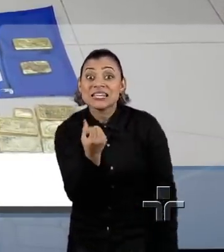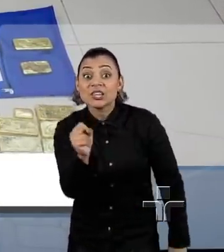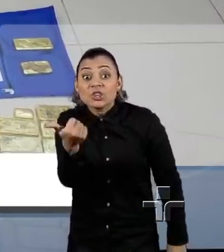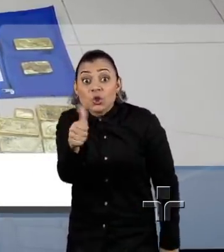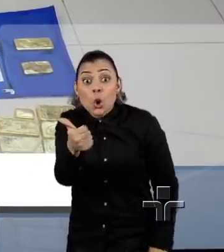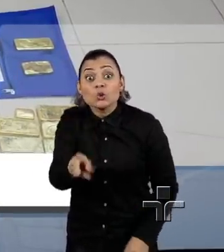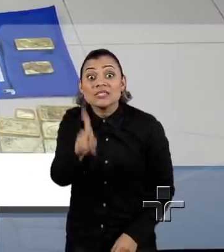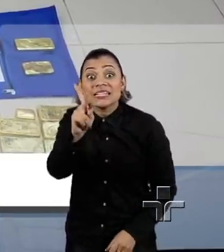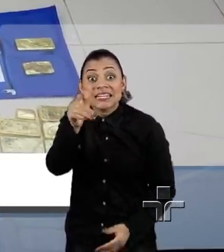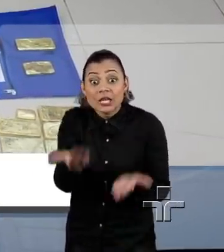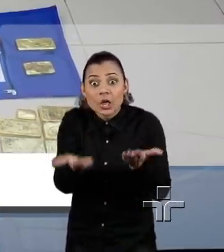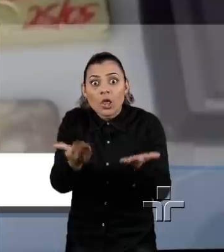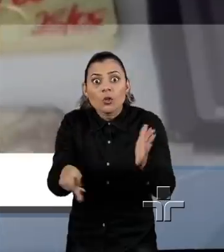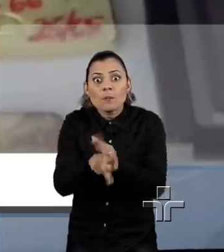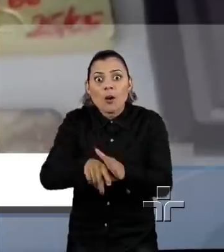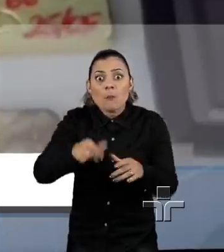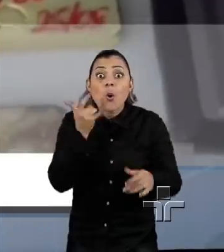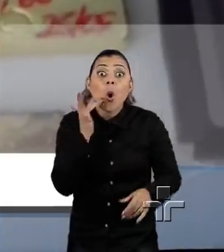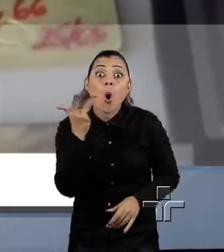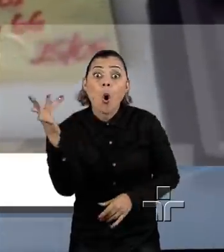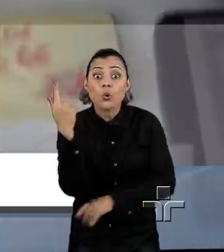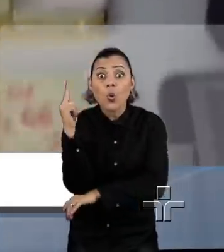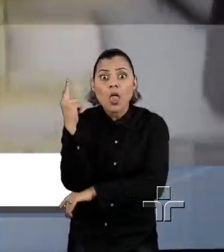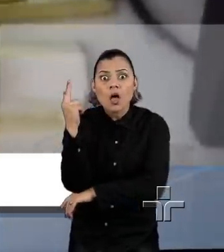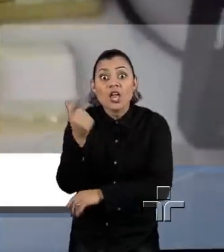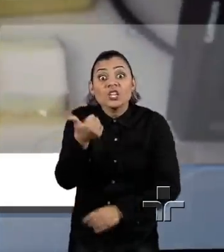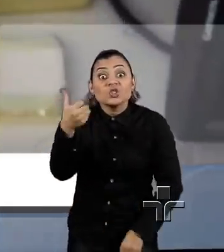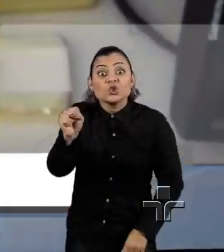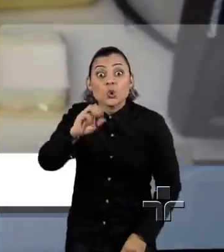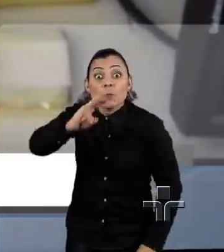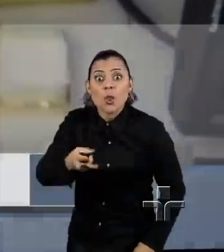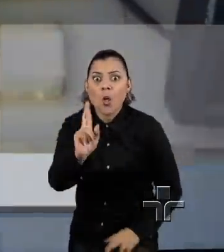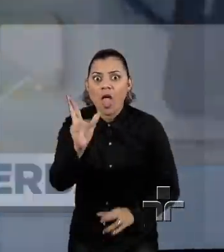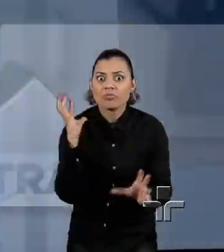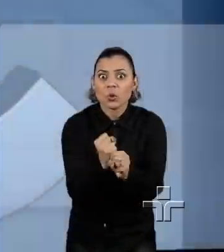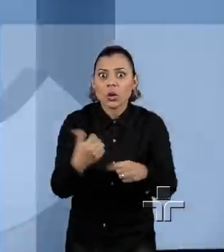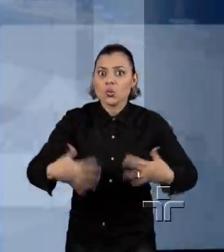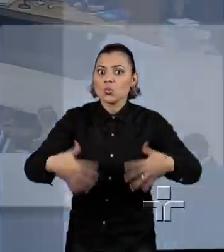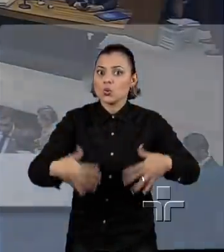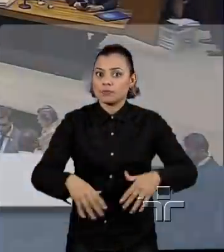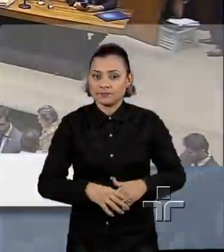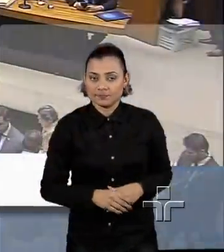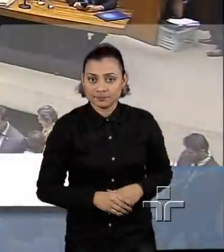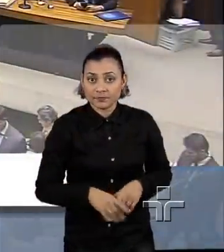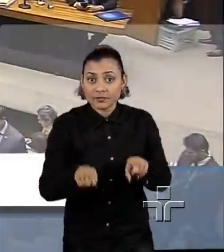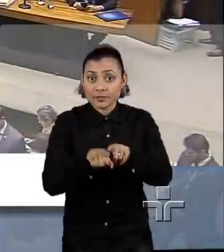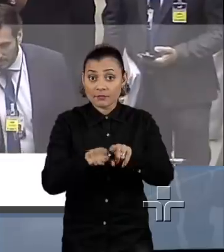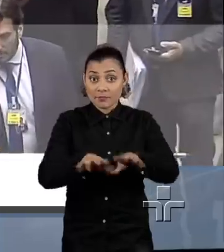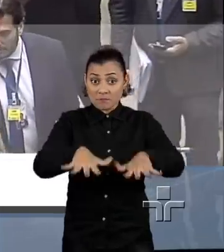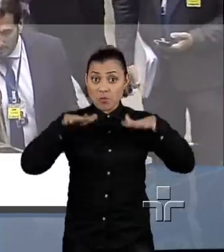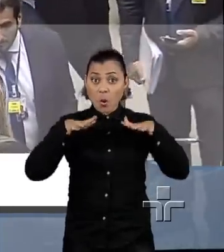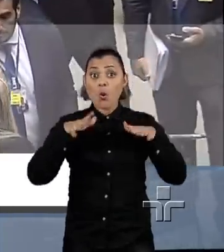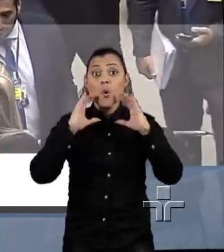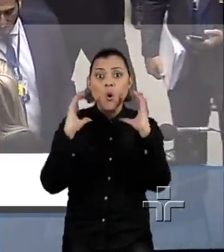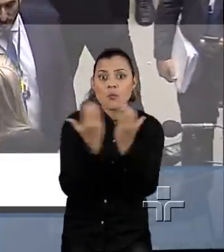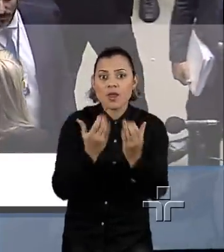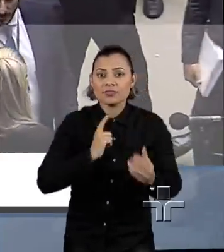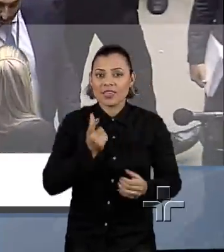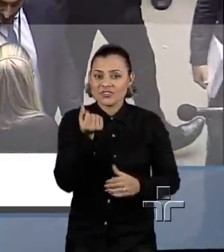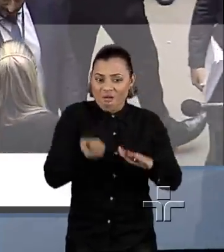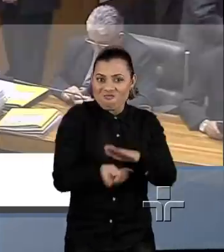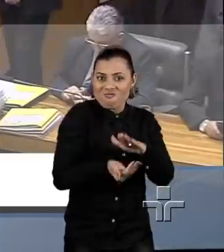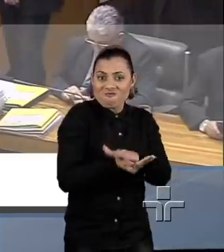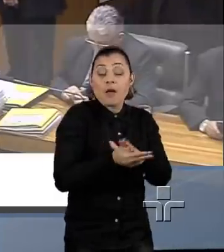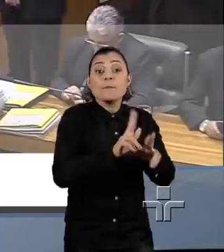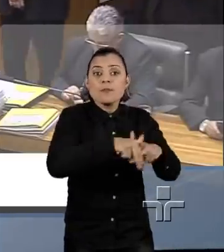ouro no aeroporto de Goiânia, avaliados em 18 milhões de reais. Plenário do Congresso aprova verba extra para o